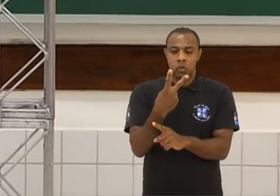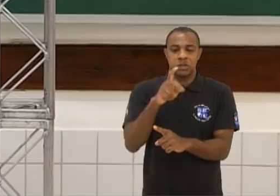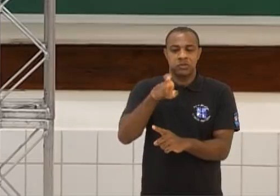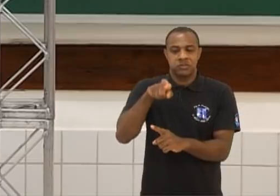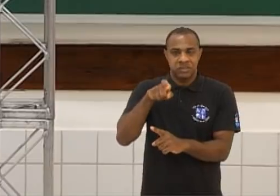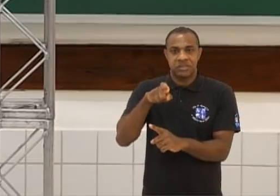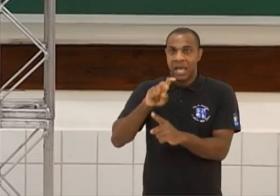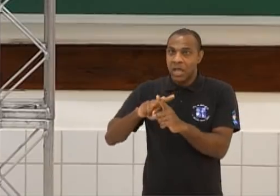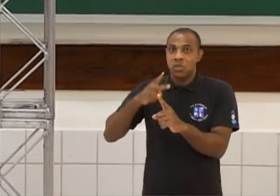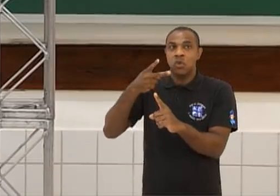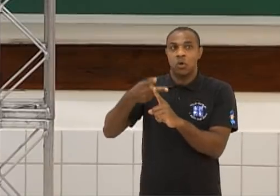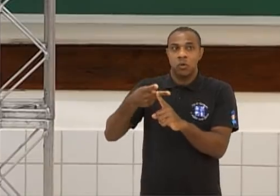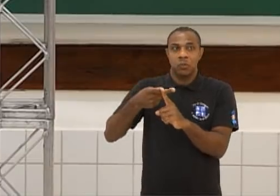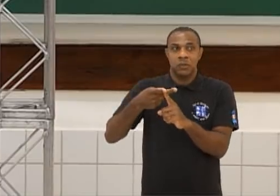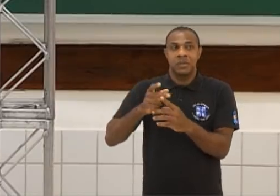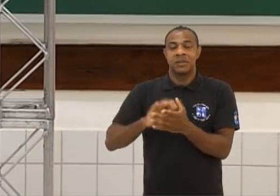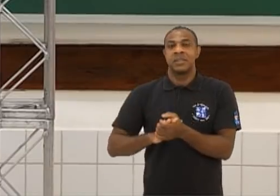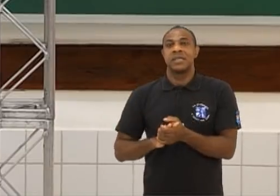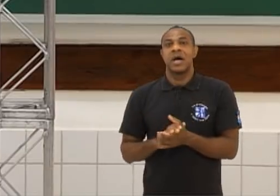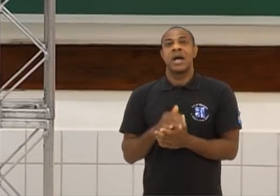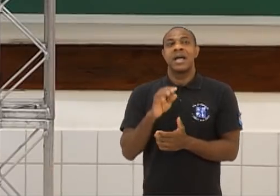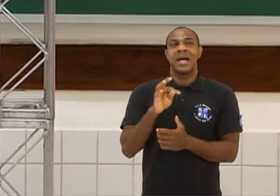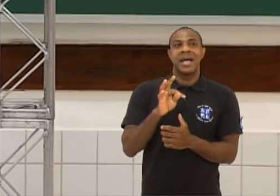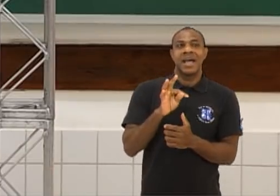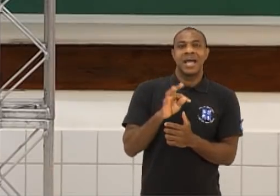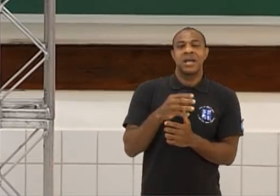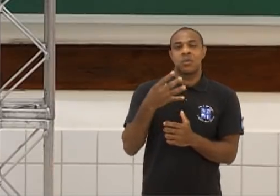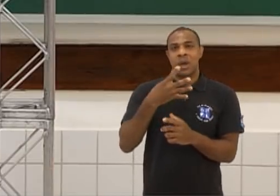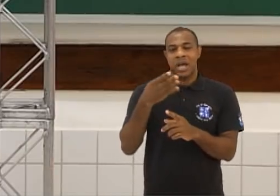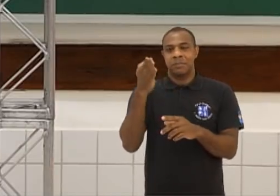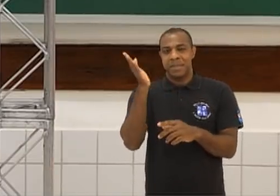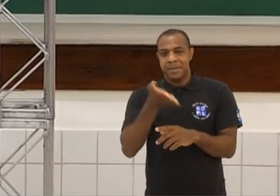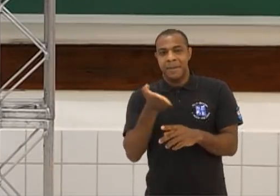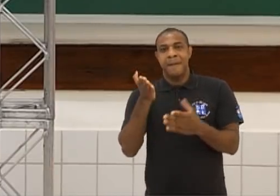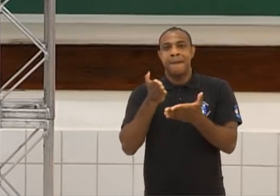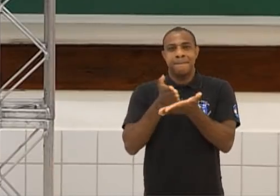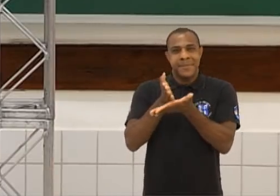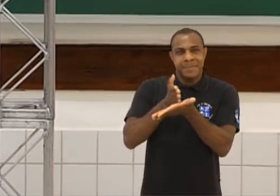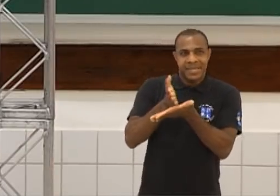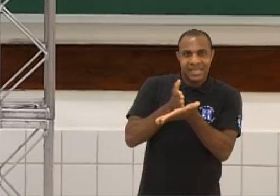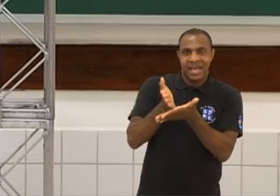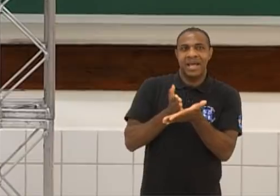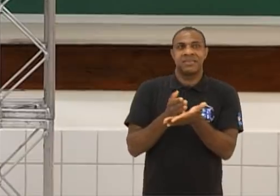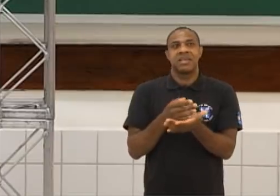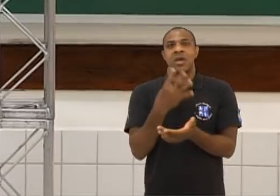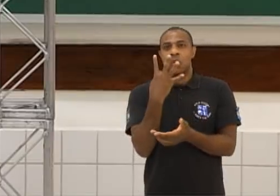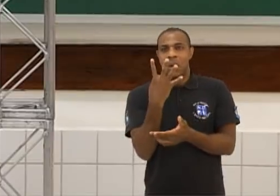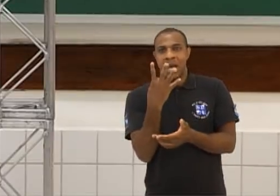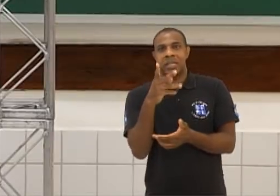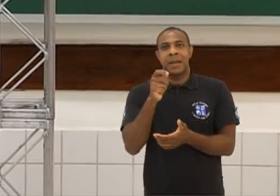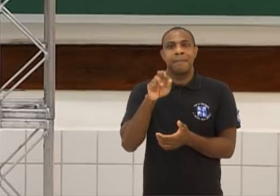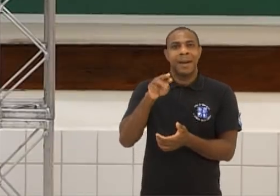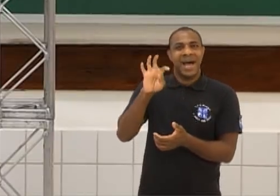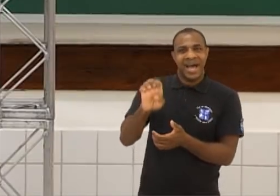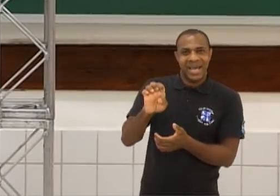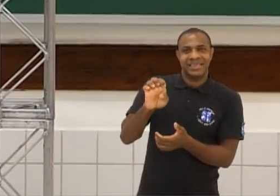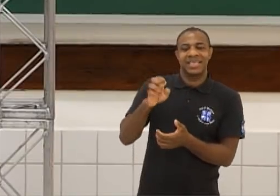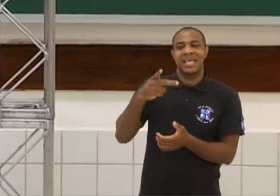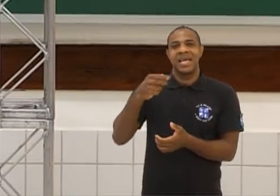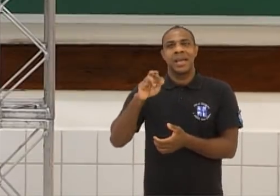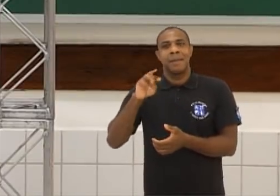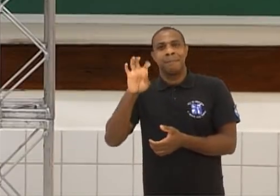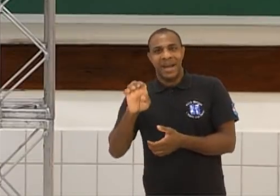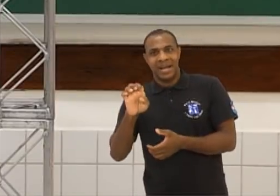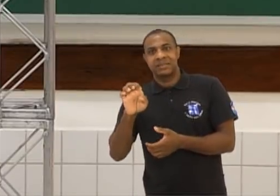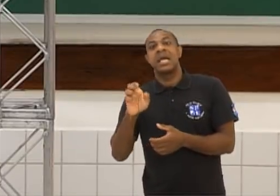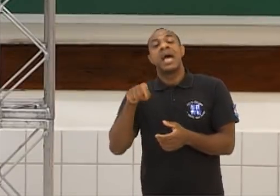palavra quinta parte, quarta parte, terça parte, metade, é divisão, tá? Em partes iguais, tá? Aquilo que eu falei,